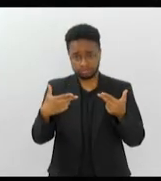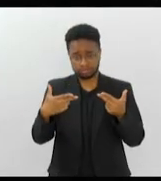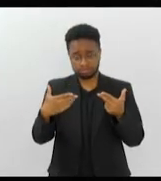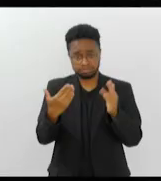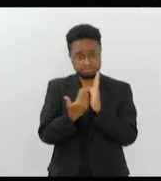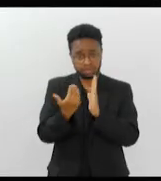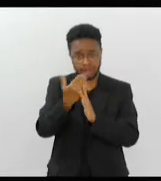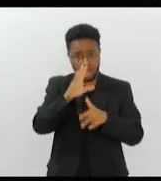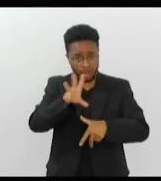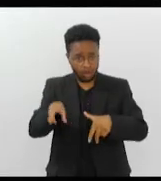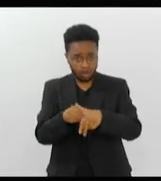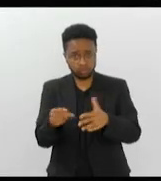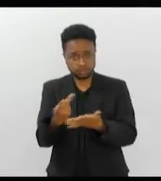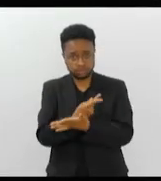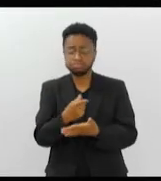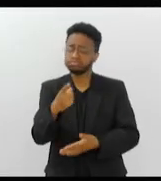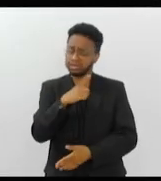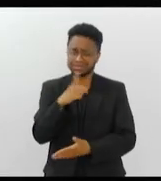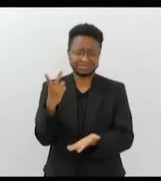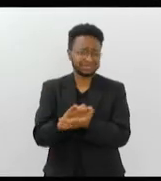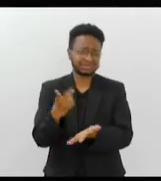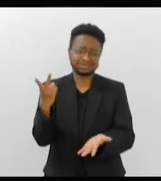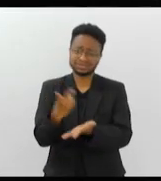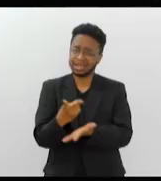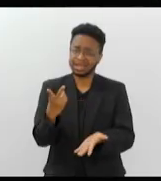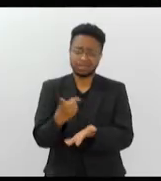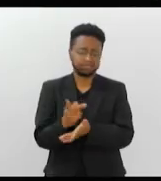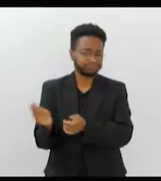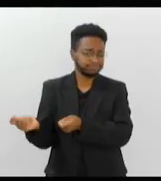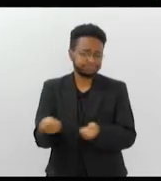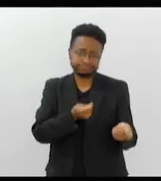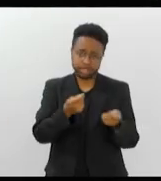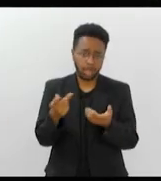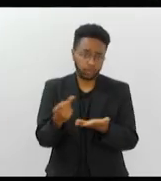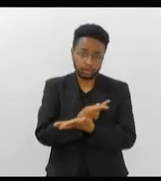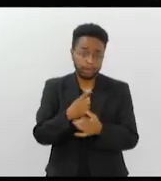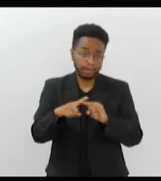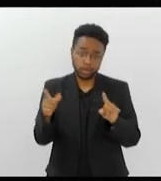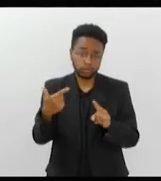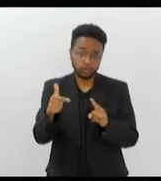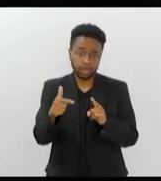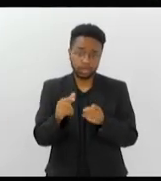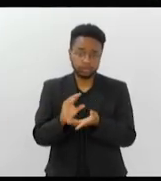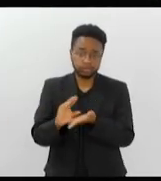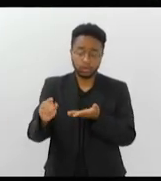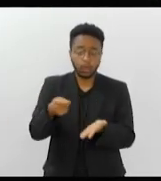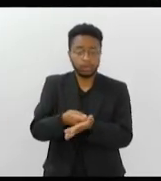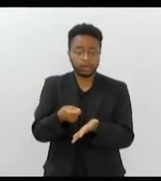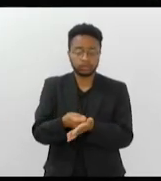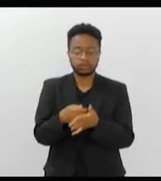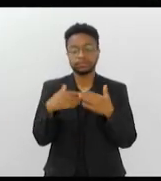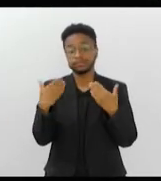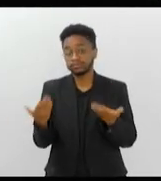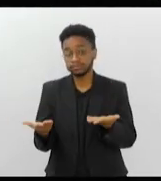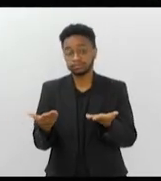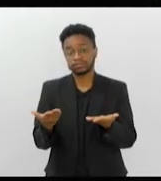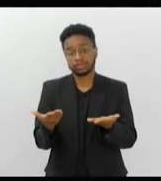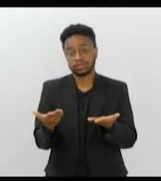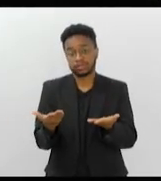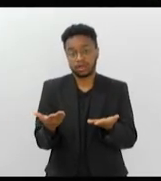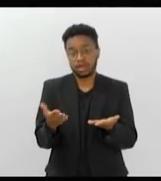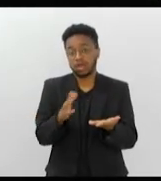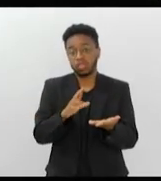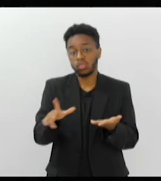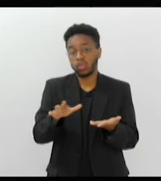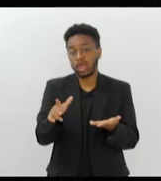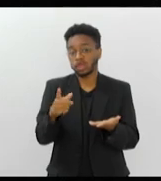ano, faz ano, são muitos os escândalos. E não tinha emenda impositiva. E aí não é de